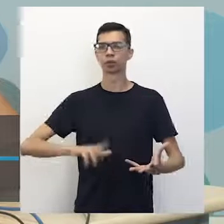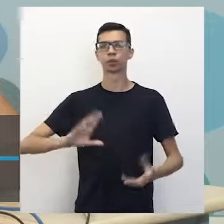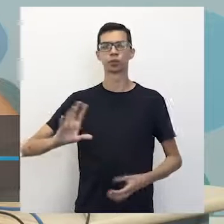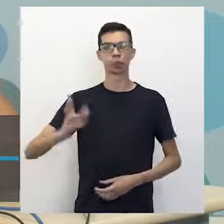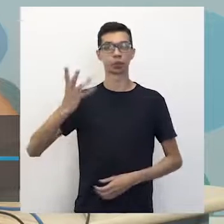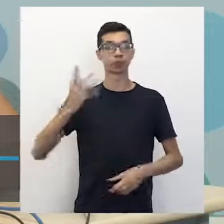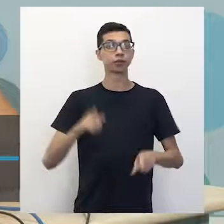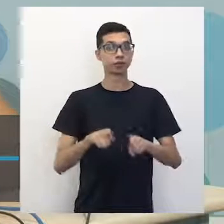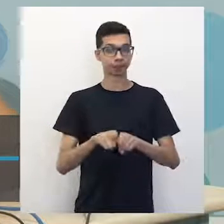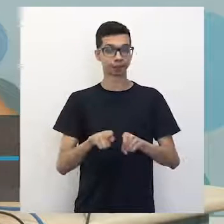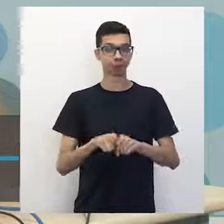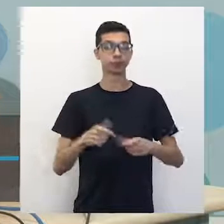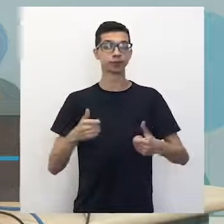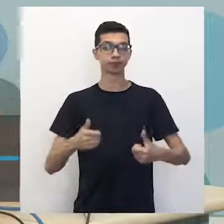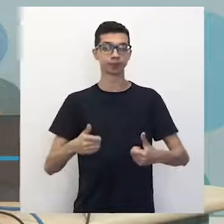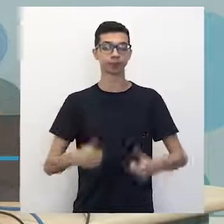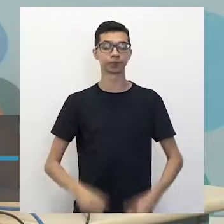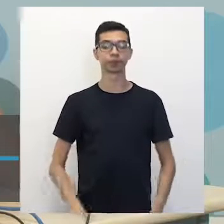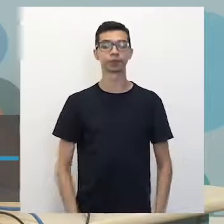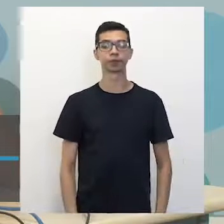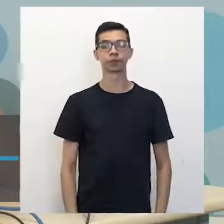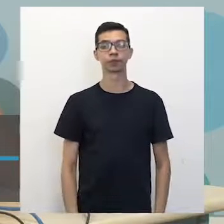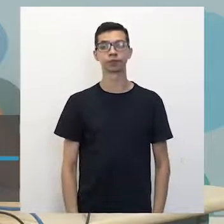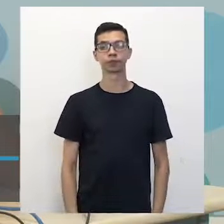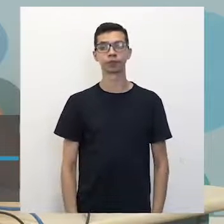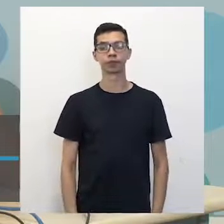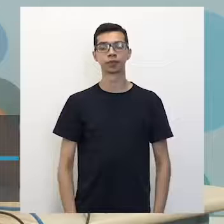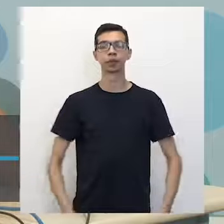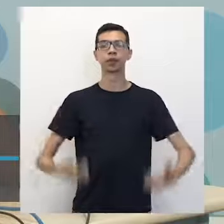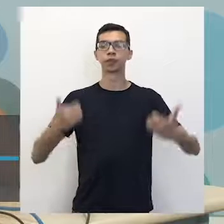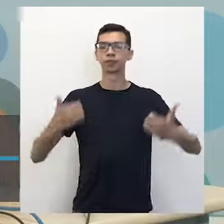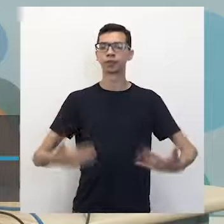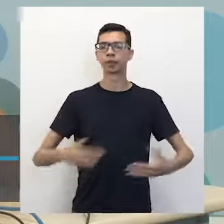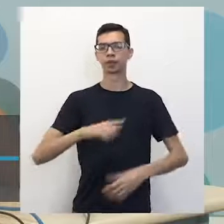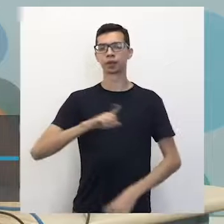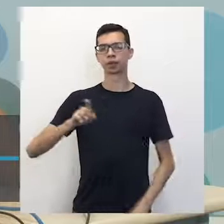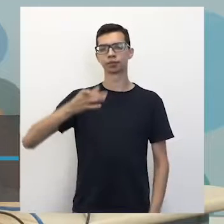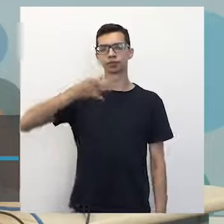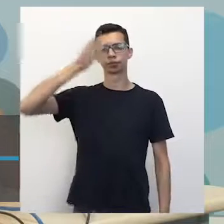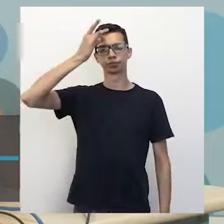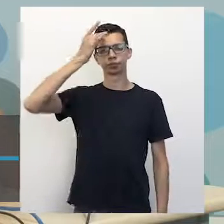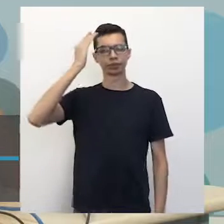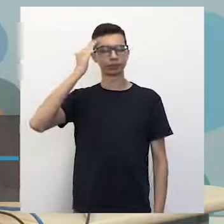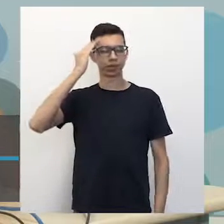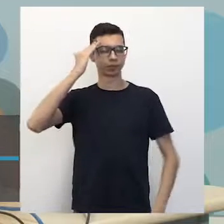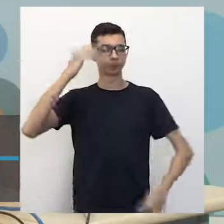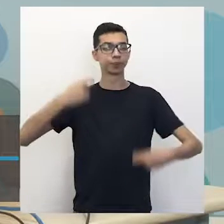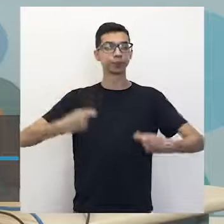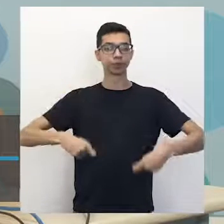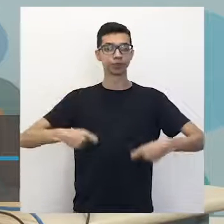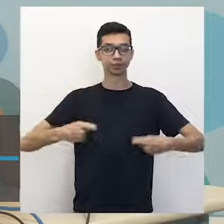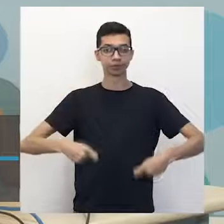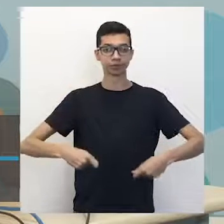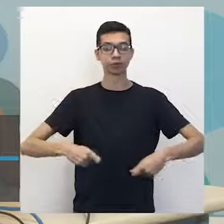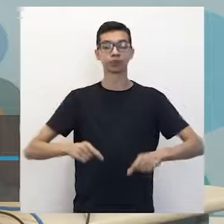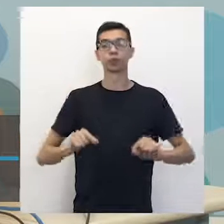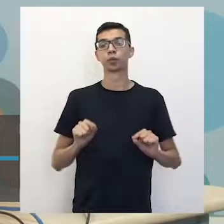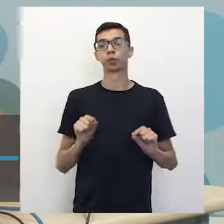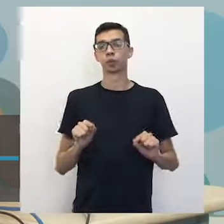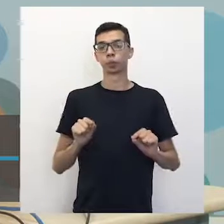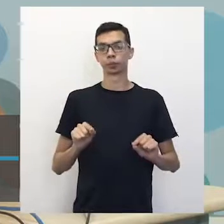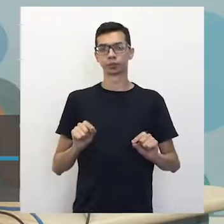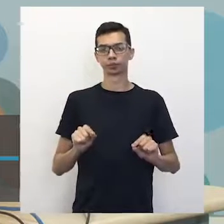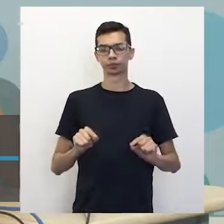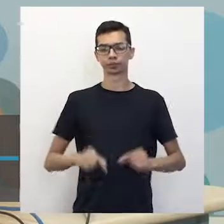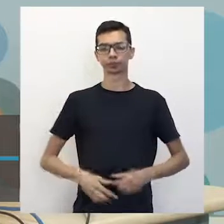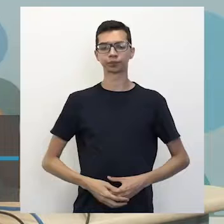tá? Outra coisa que a gente tem que colocar em mente é que existia toda uma costura ideológica,